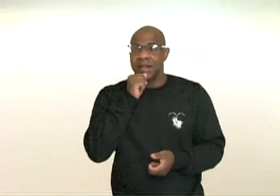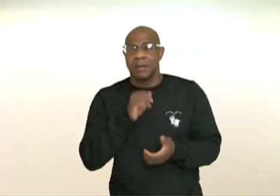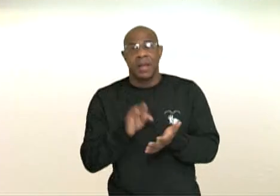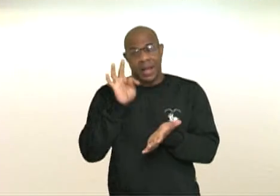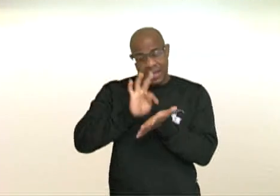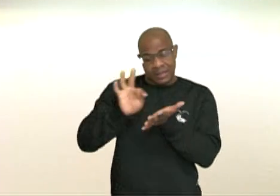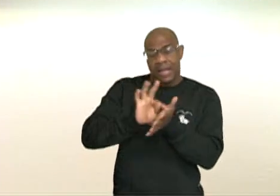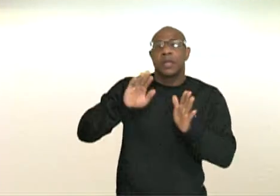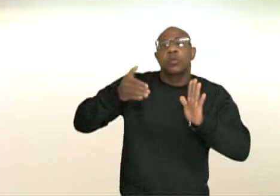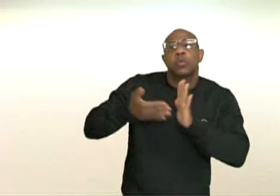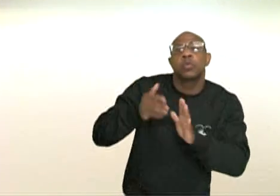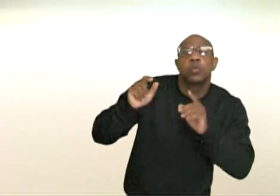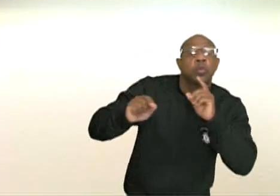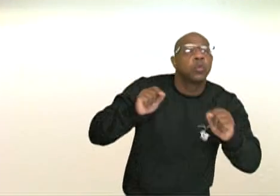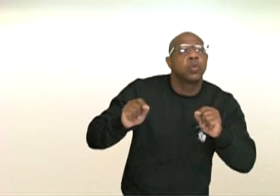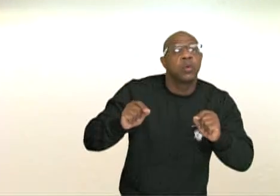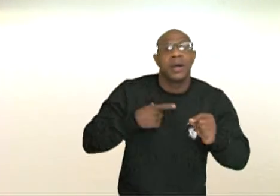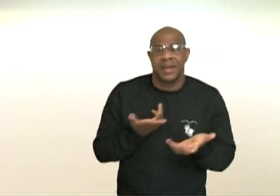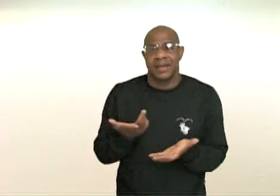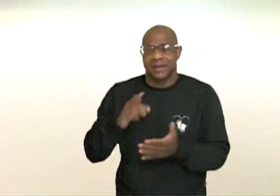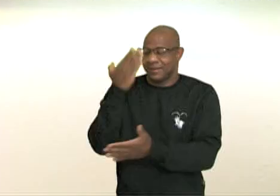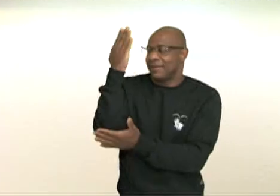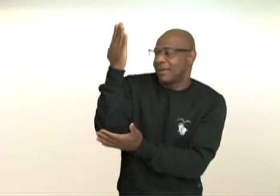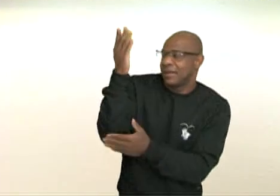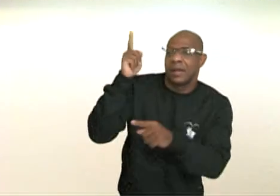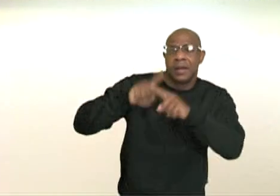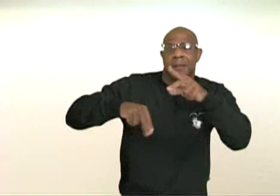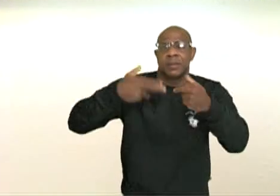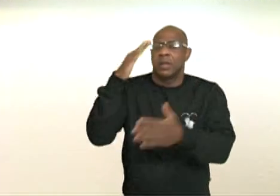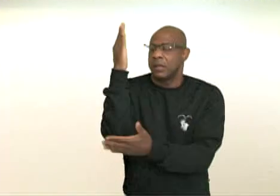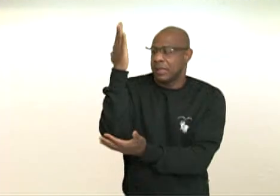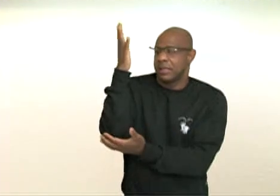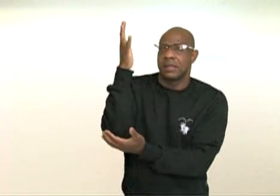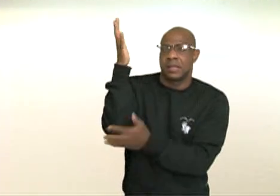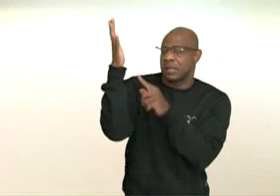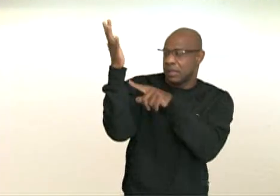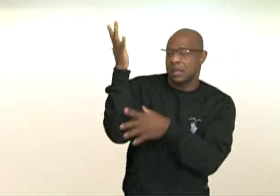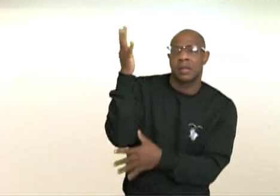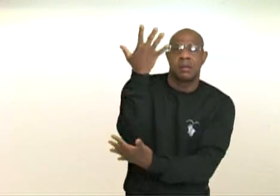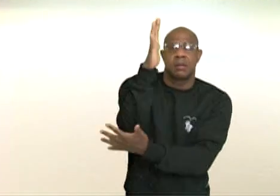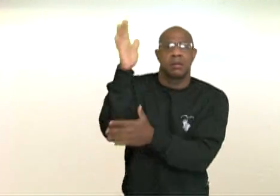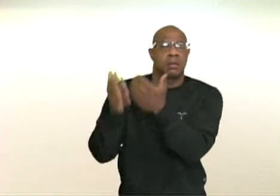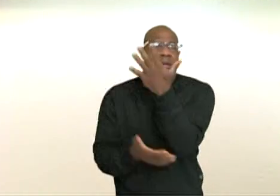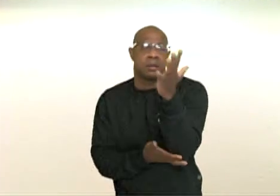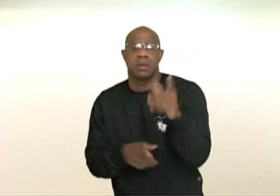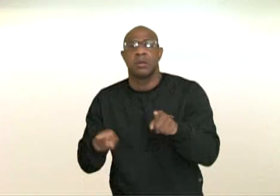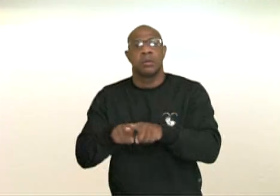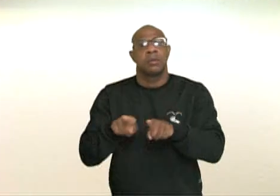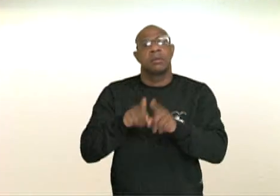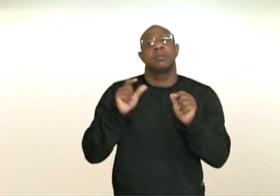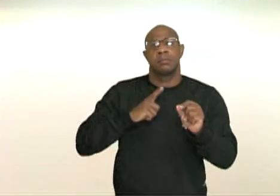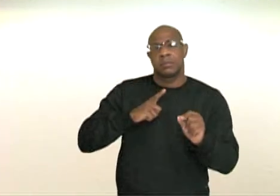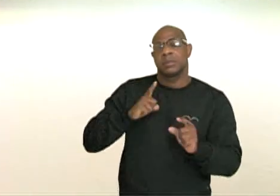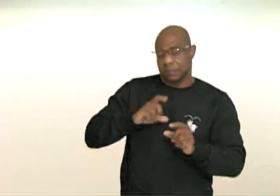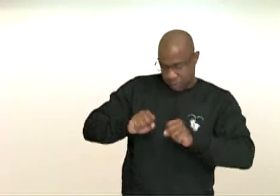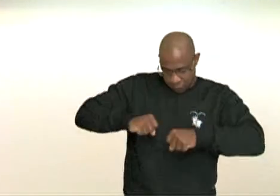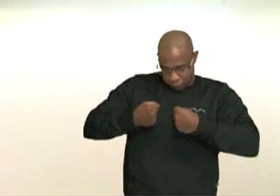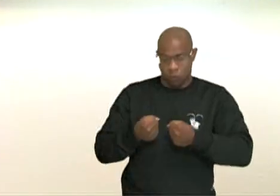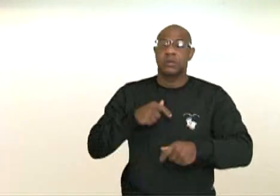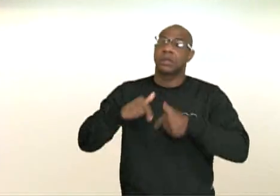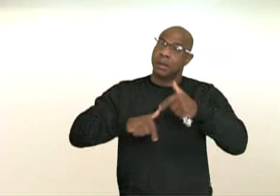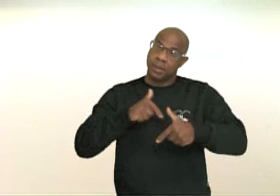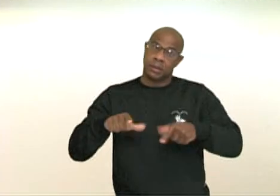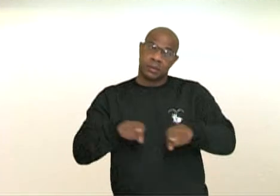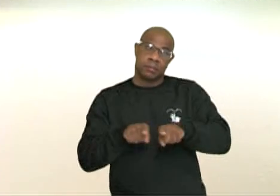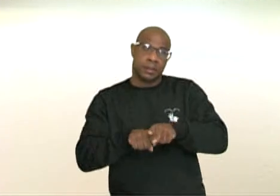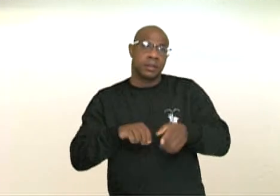tudo é a matéria, o material, a natureza. Uma antítese seria essa força de trabalho.